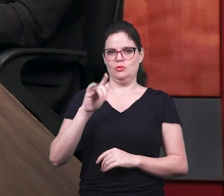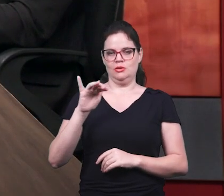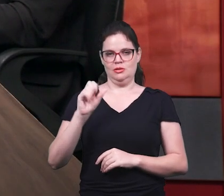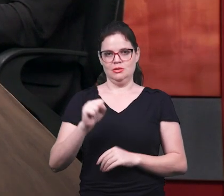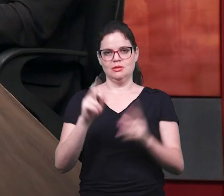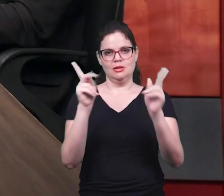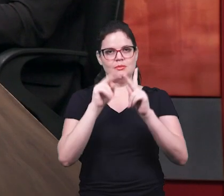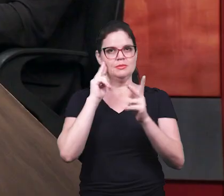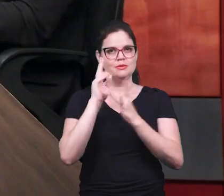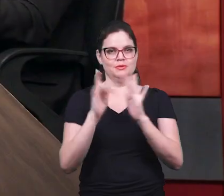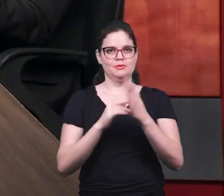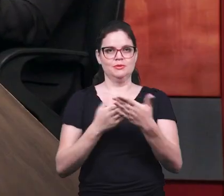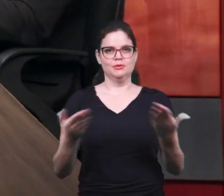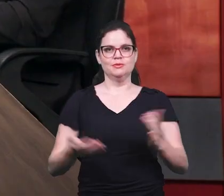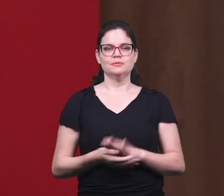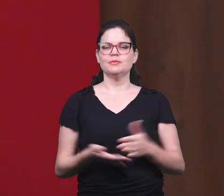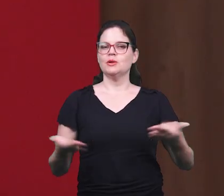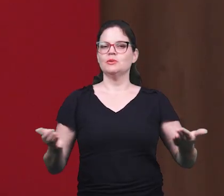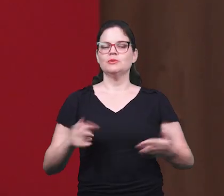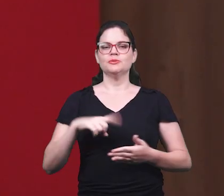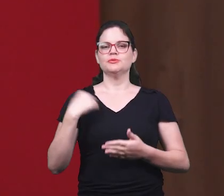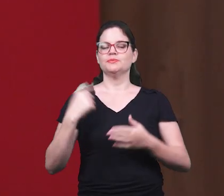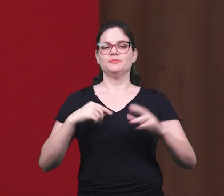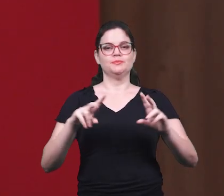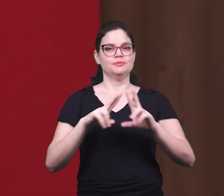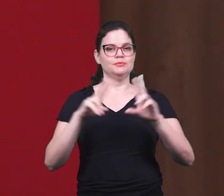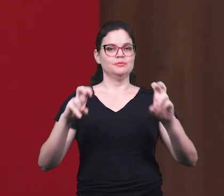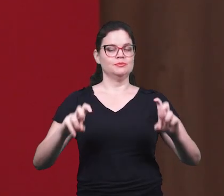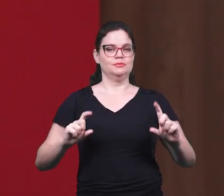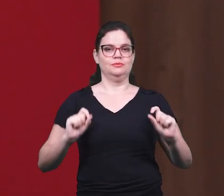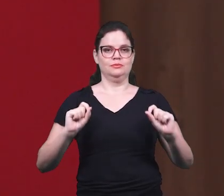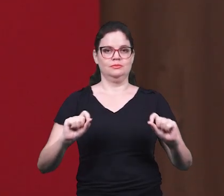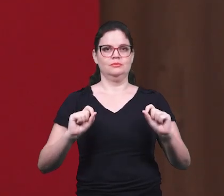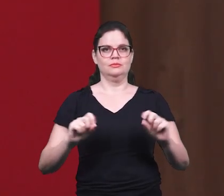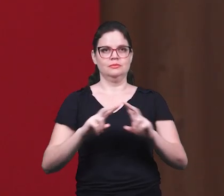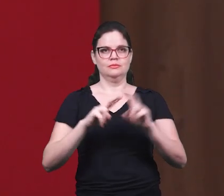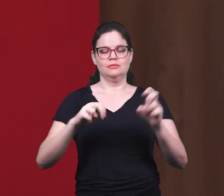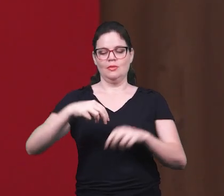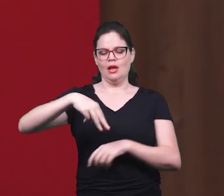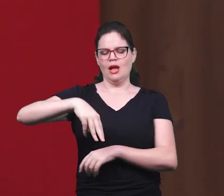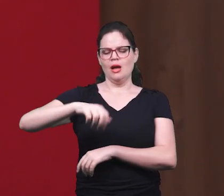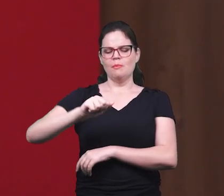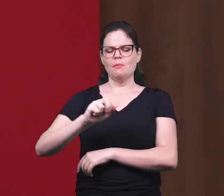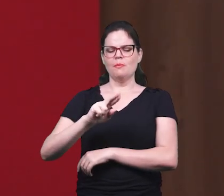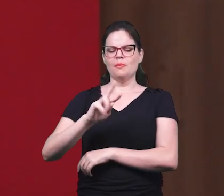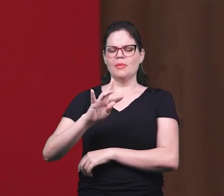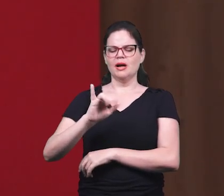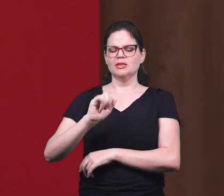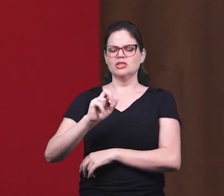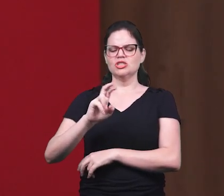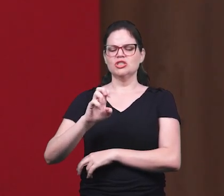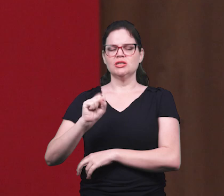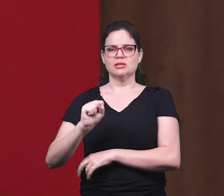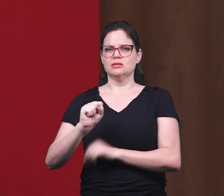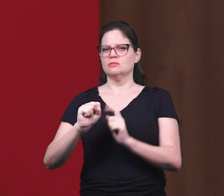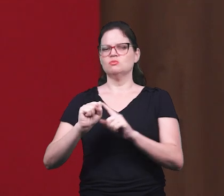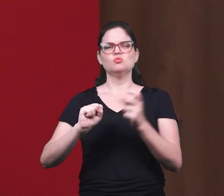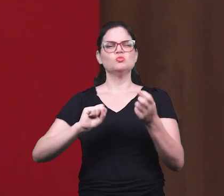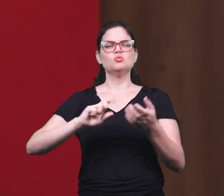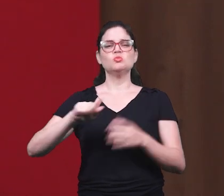paz do Senhor. A paz do Senhor. Hoje o nosso assunto é sobre mártires e a história